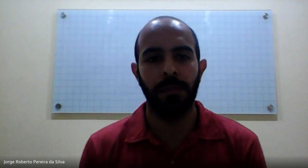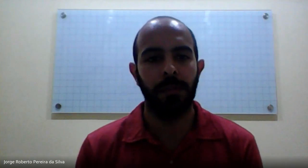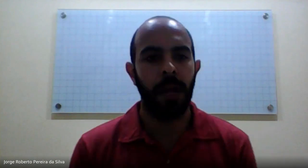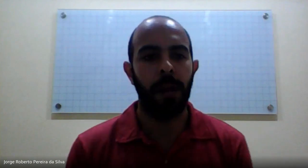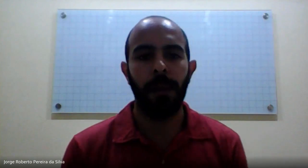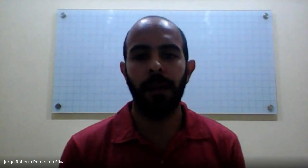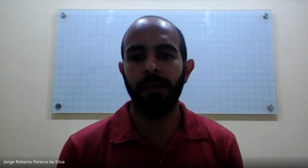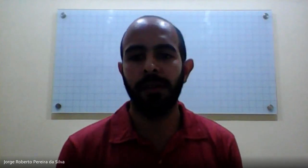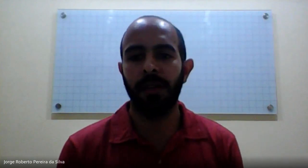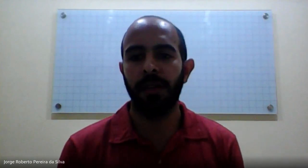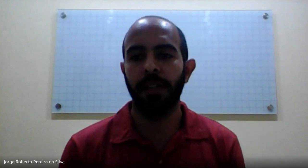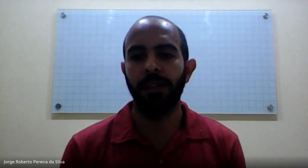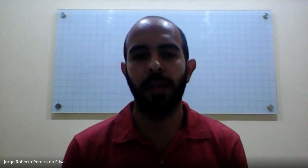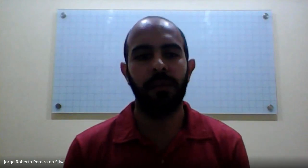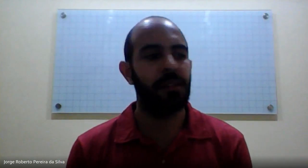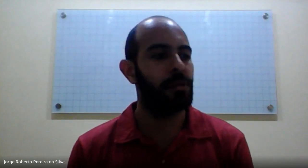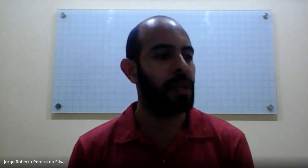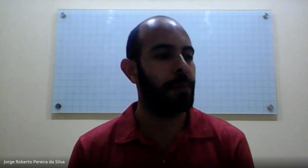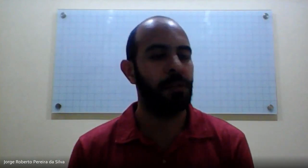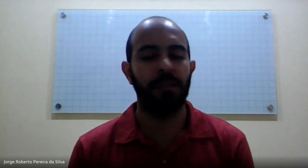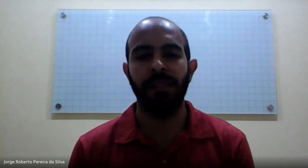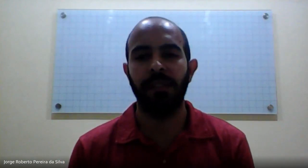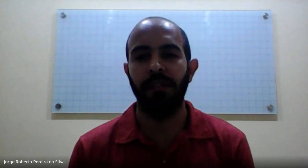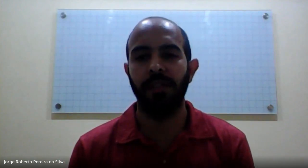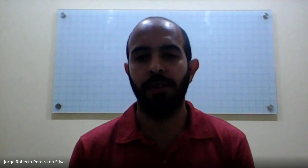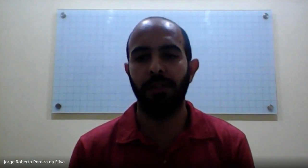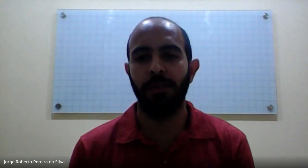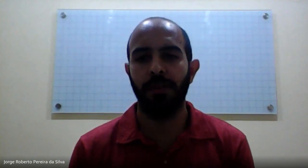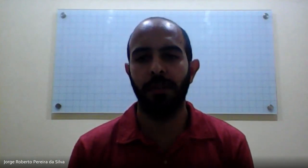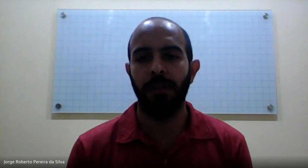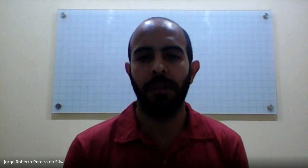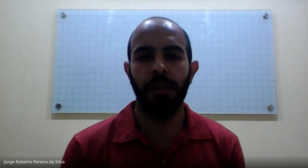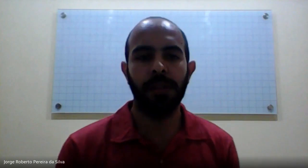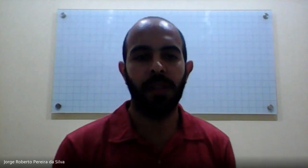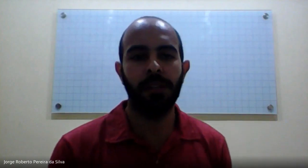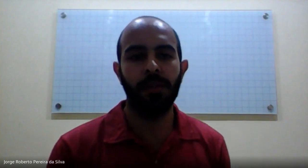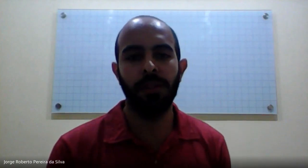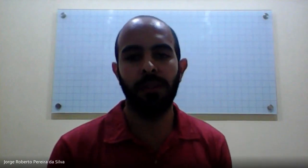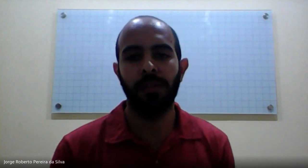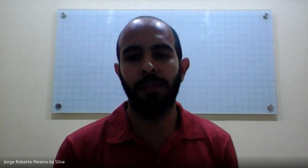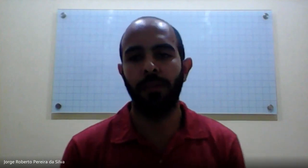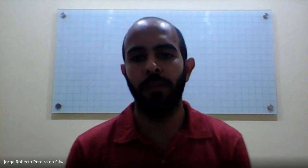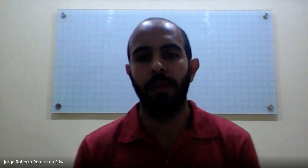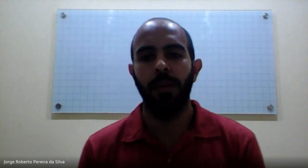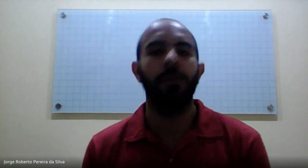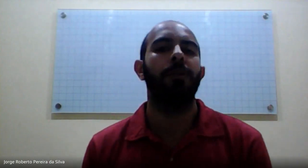tópicos. A nossa N1 ela vai ser os capítulos 27 e 28. E a nossa N2 vai